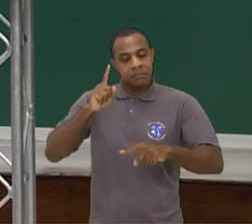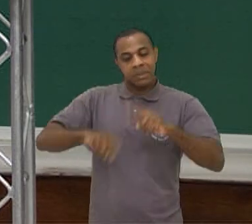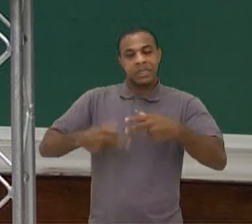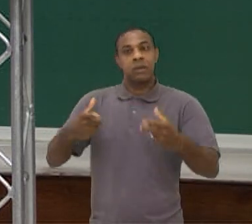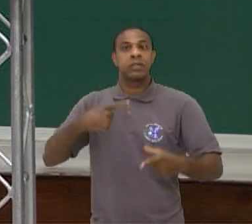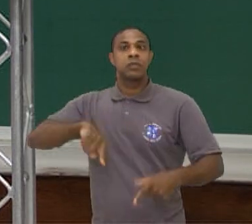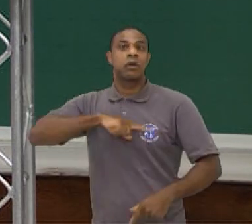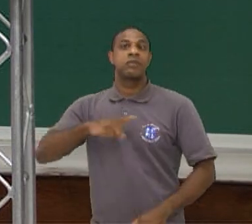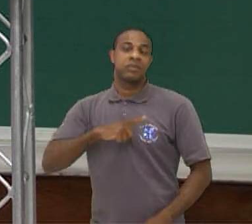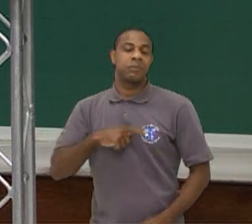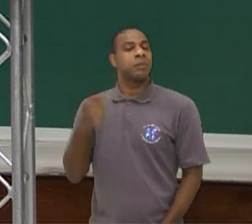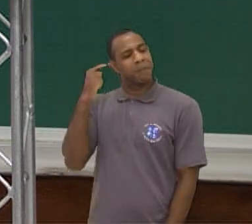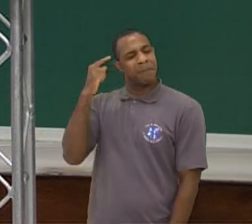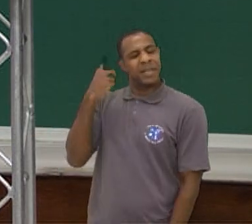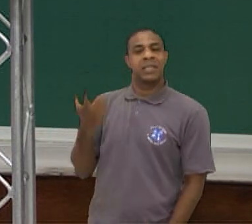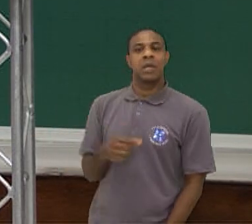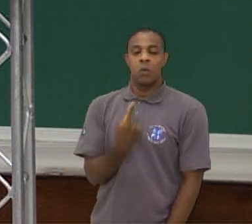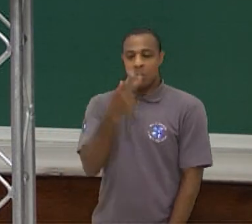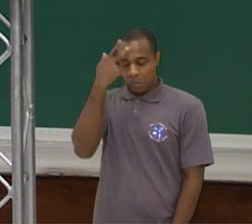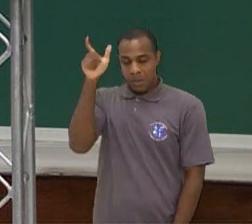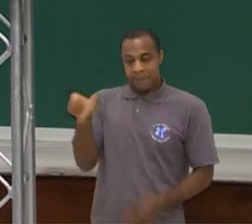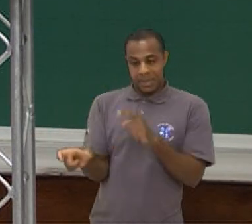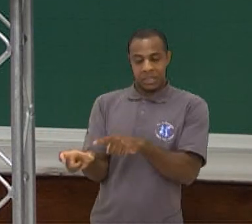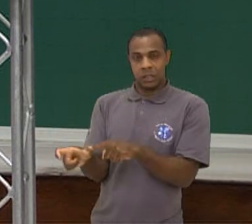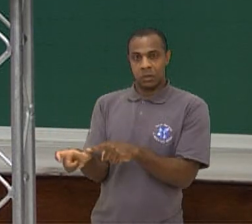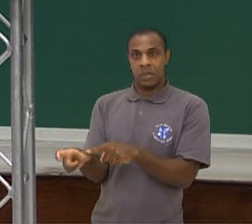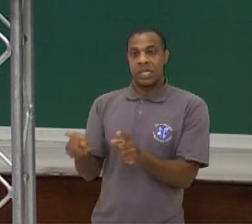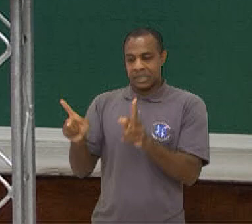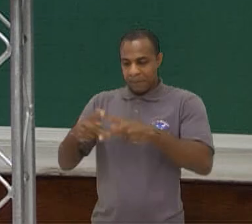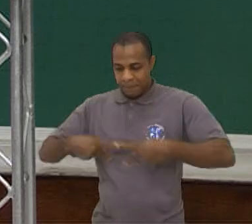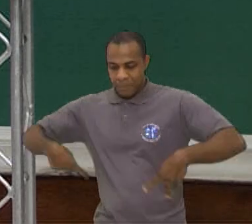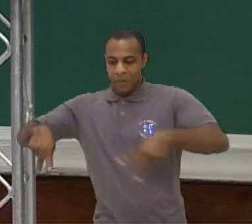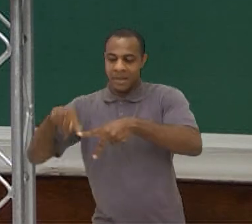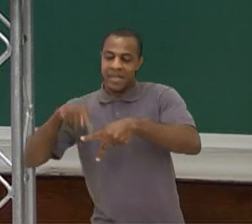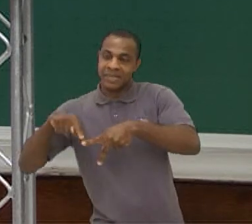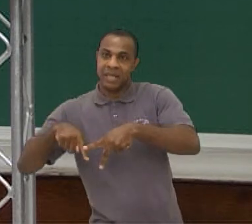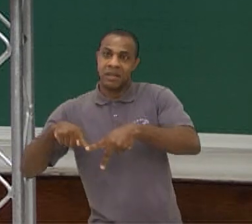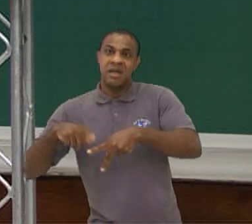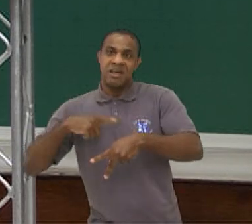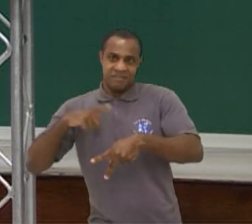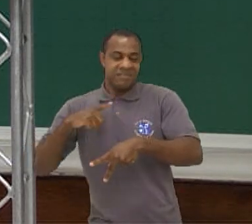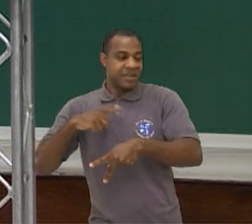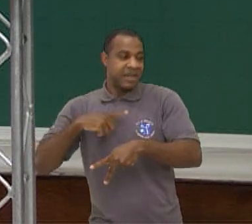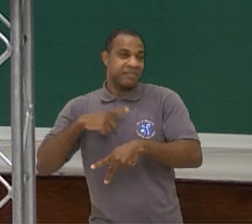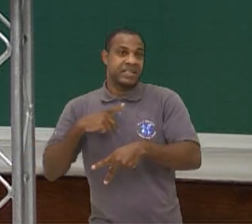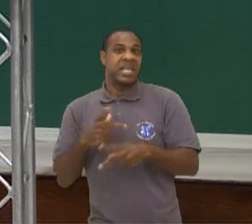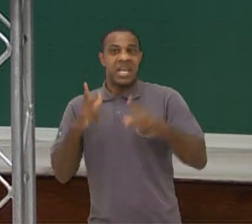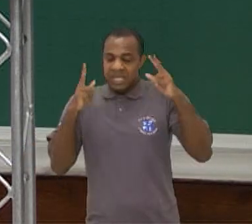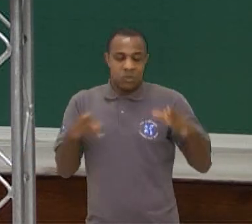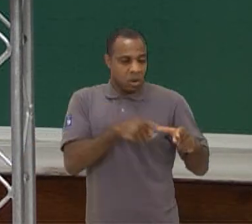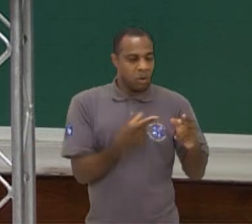gente tem. Pensa, uma pessoa que é proletária, ela vai ter a mesma condição